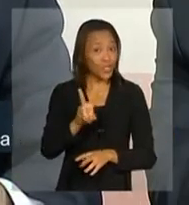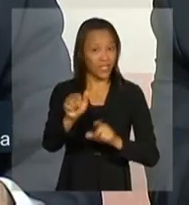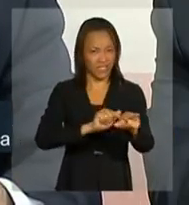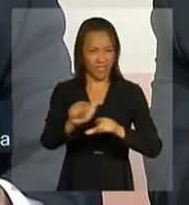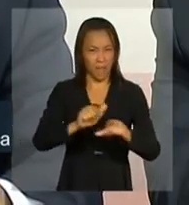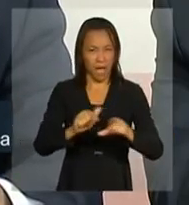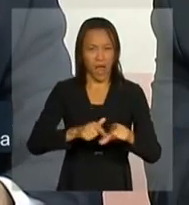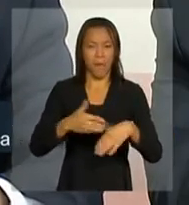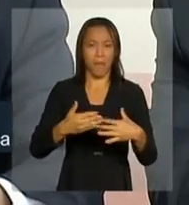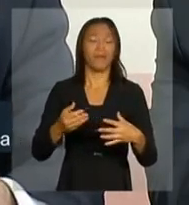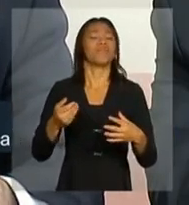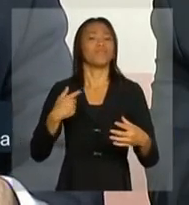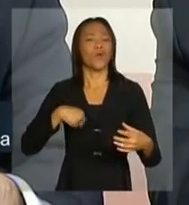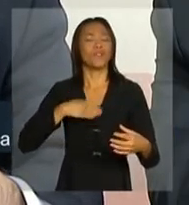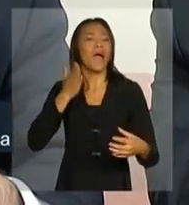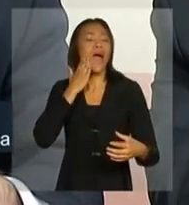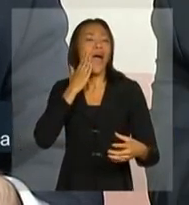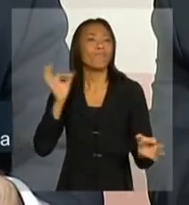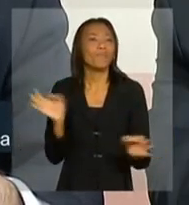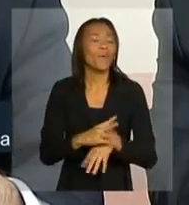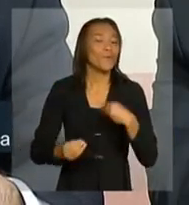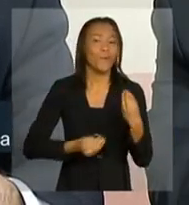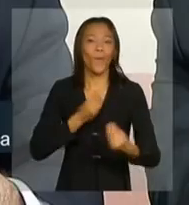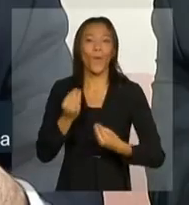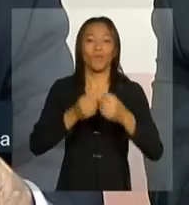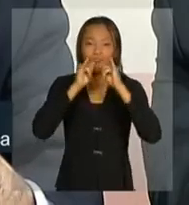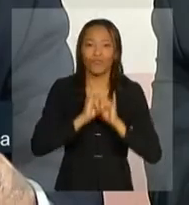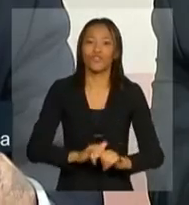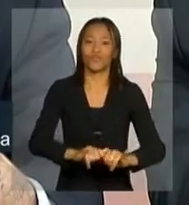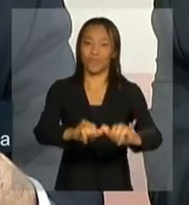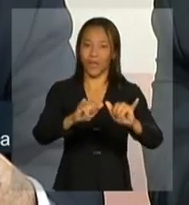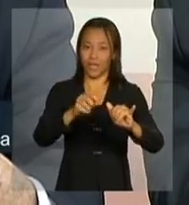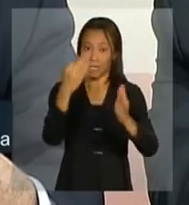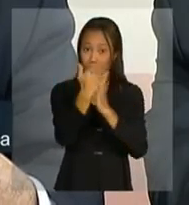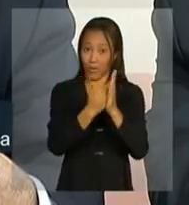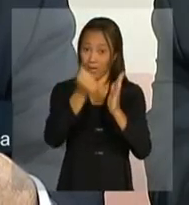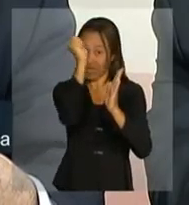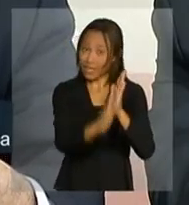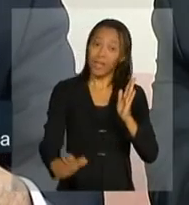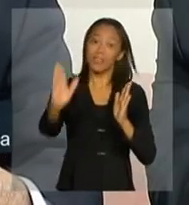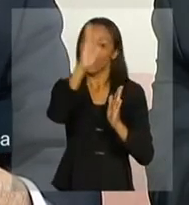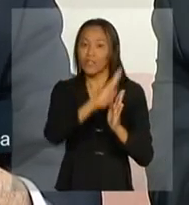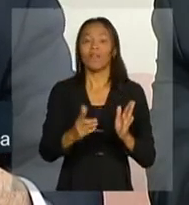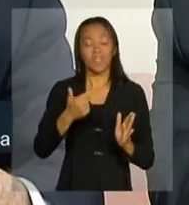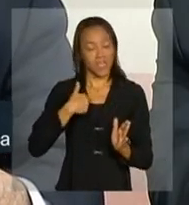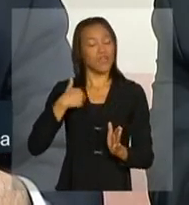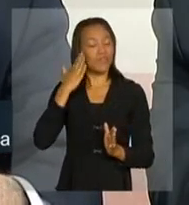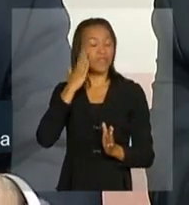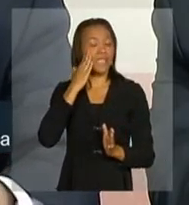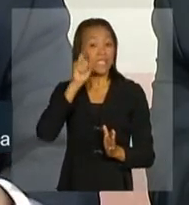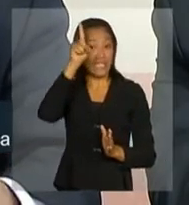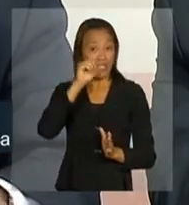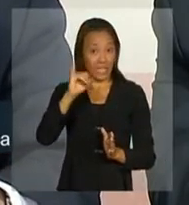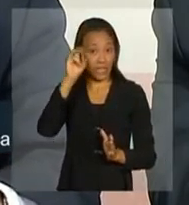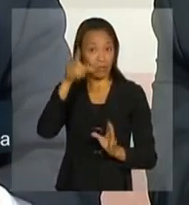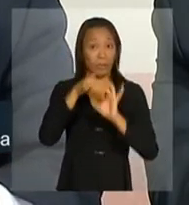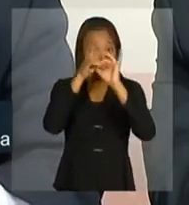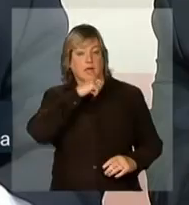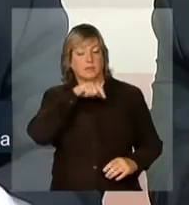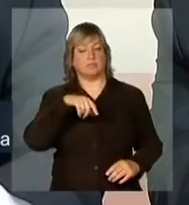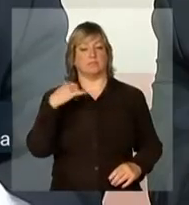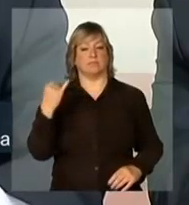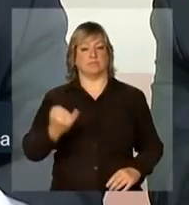devidamente preparados. para fazer então o lançamento nacional desse programa, que a meu juízo, se Deus quiser, será um